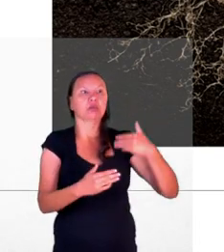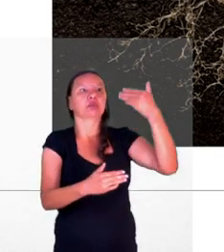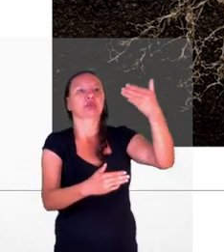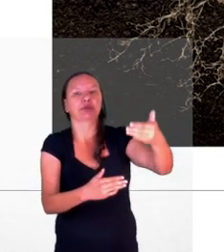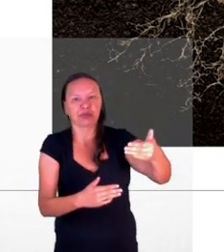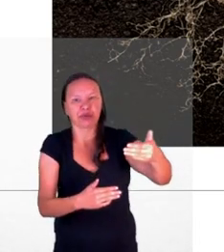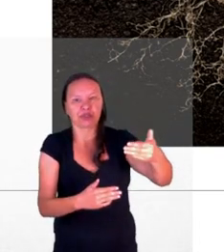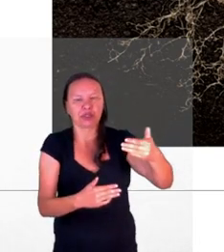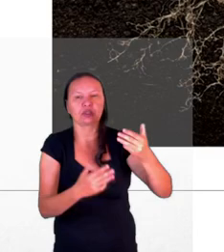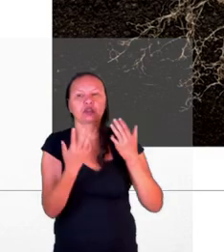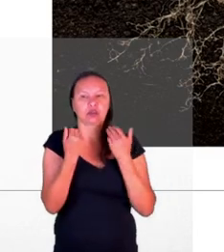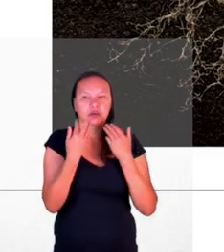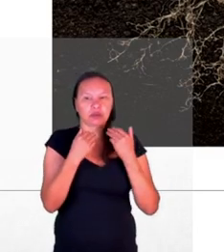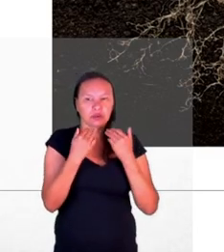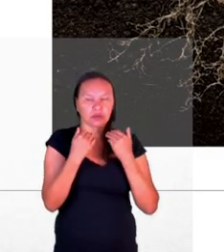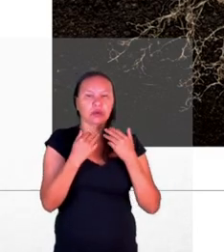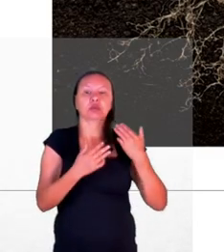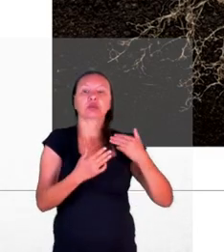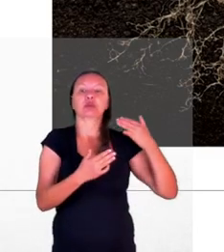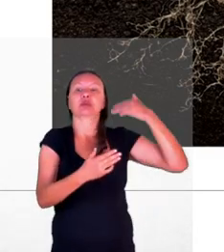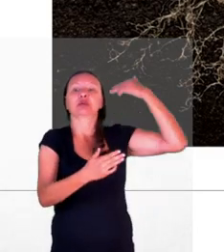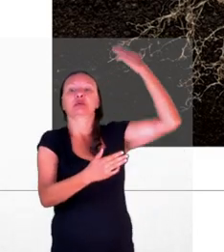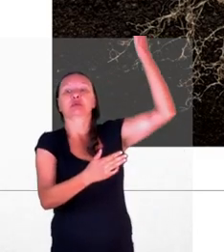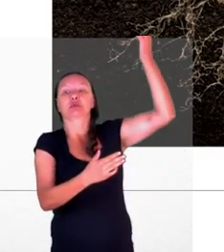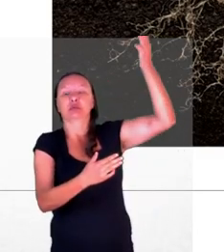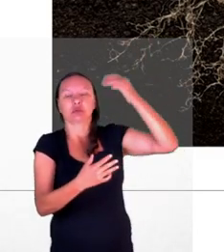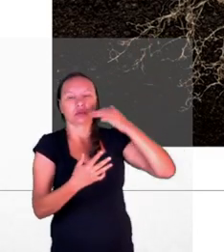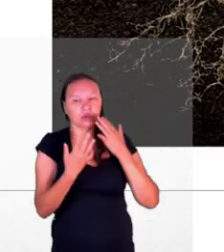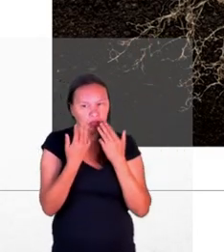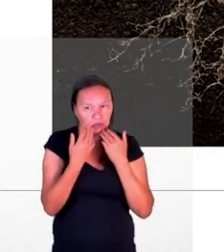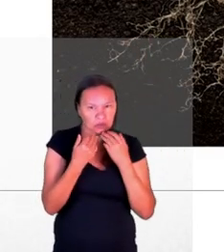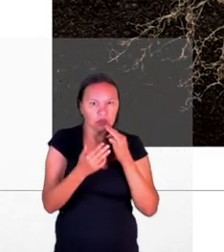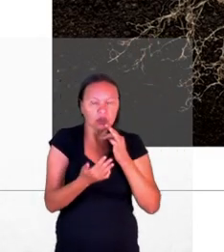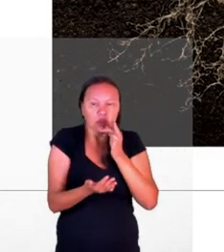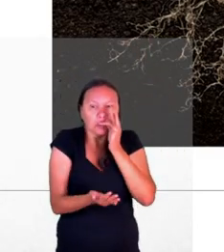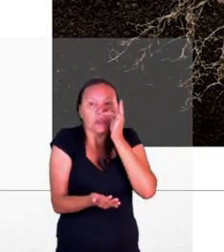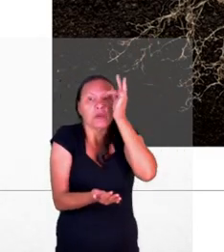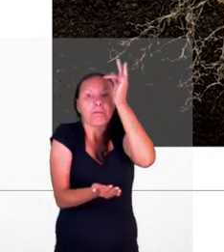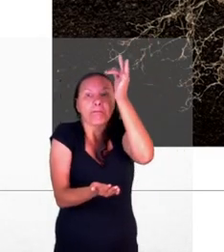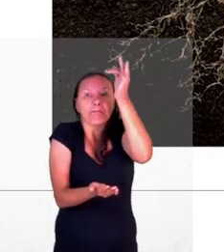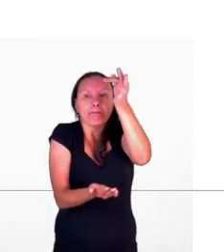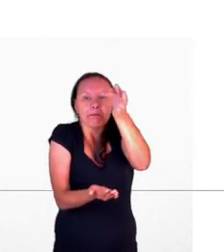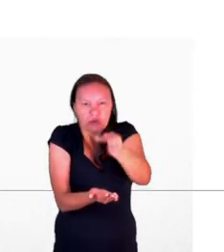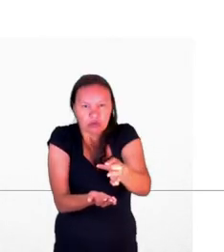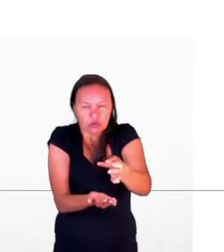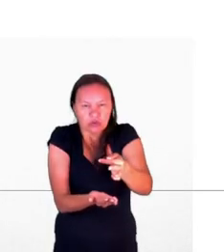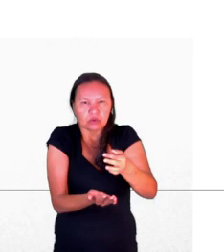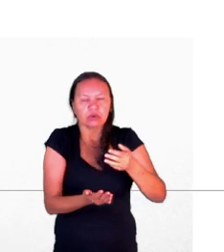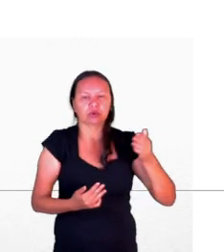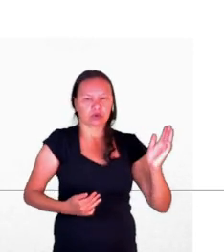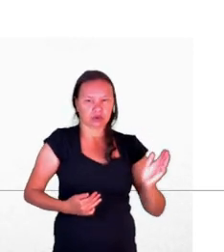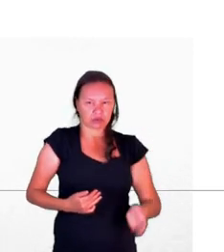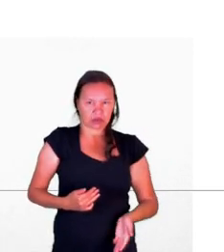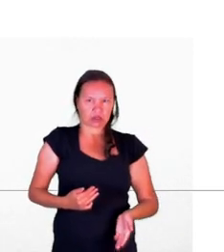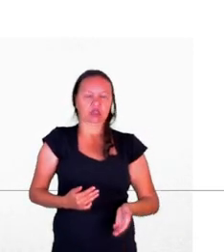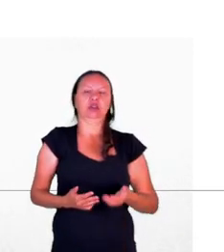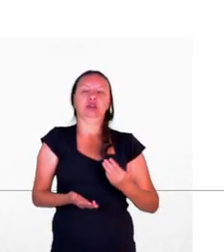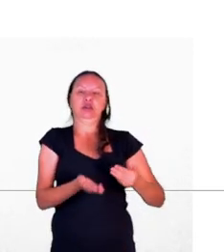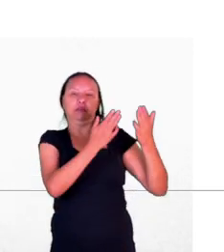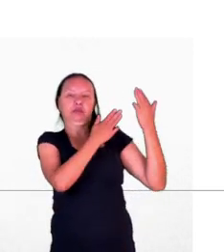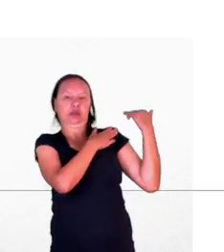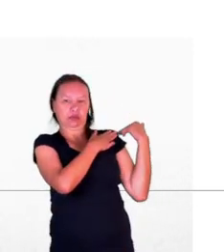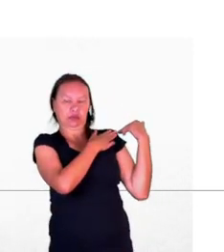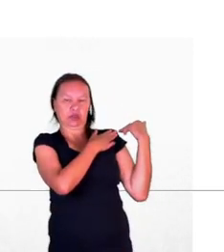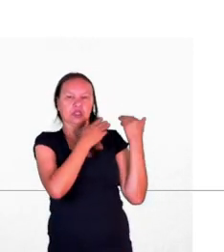e temos que ter capacidade de produzir alimentos para agora e para depois em atenção à justiça intergeracional e